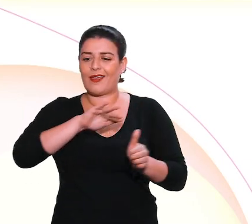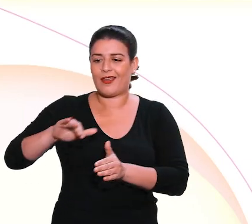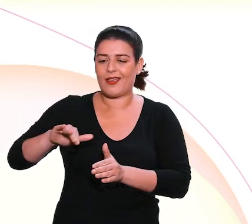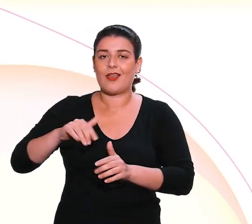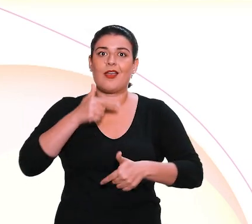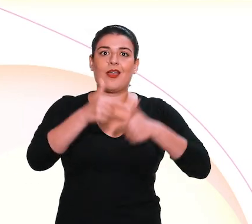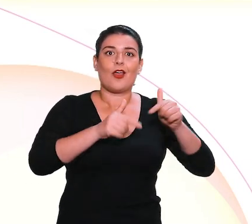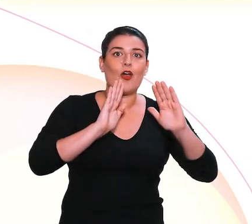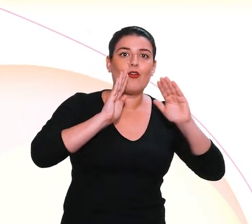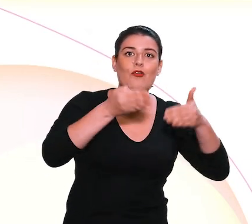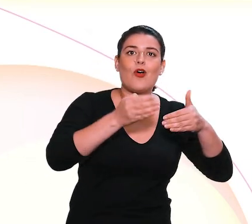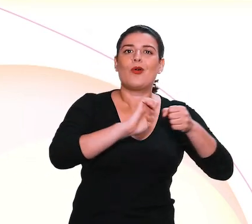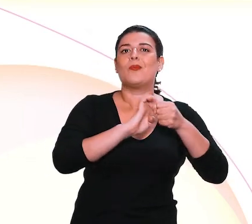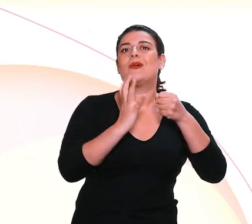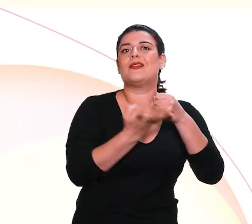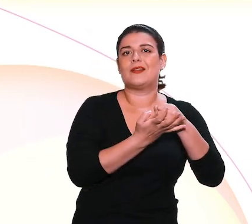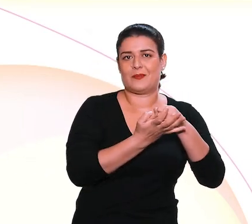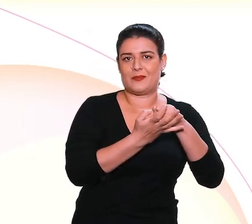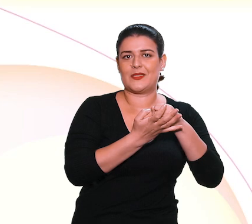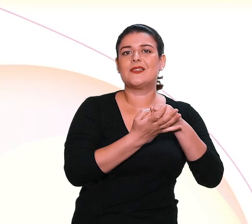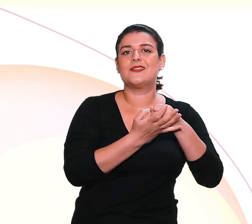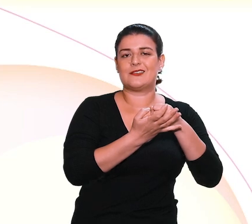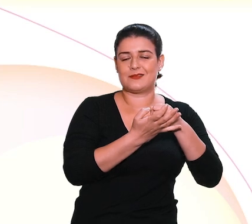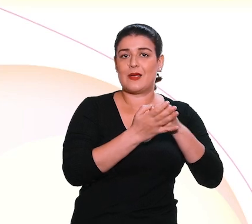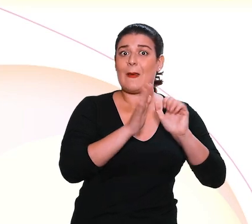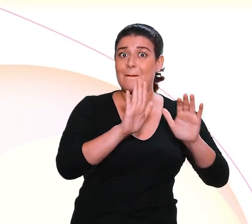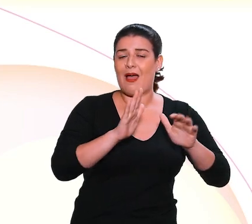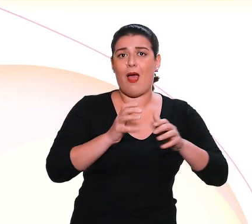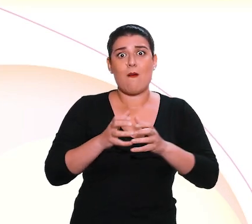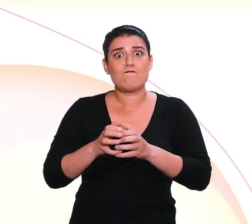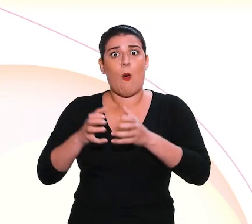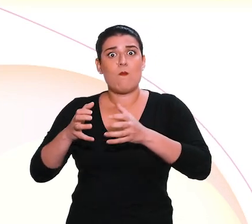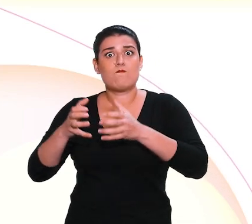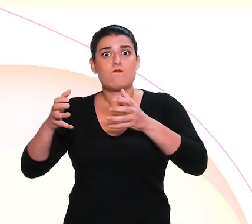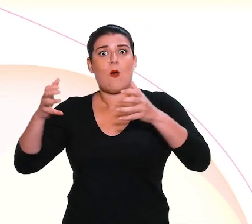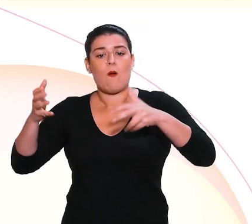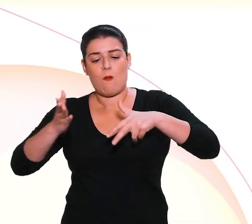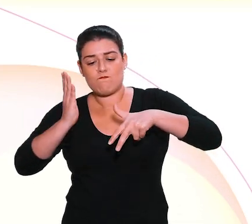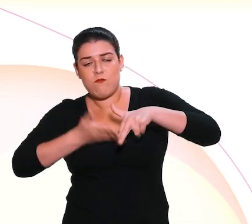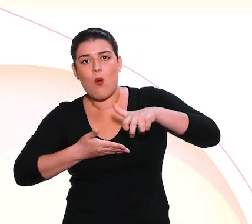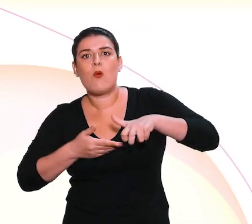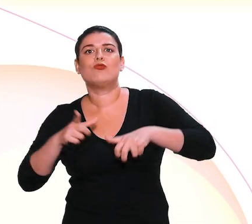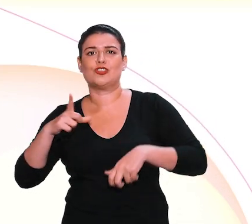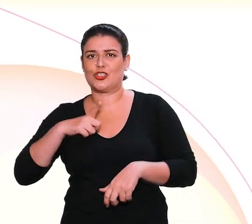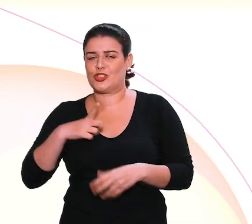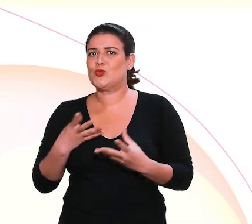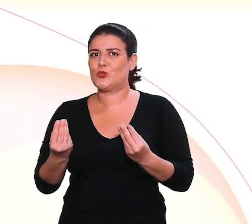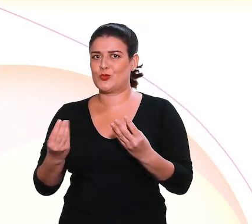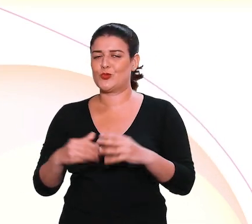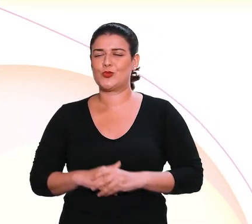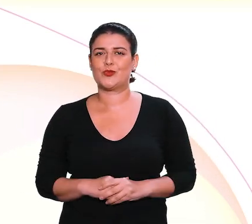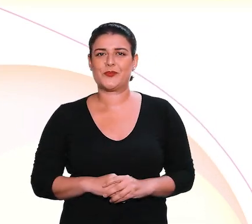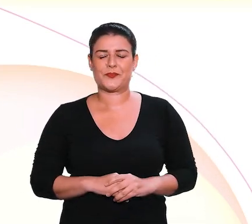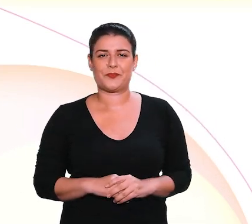na Covid-19. E mesmo assim o número de amputação cresceu pra caramba. Se a gente